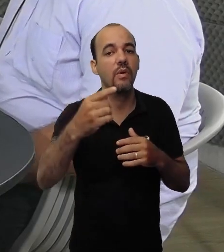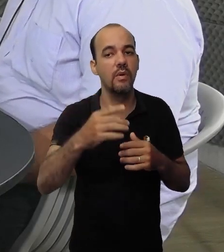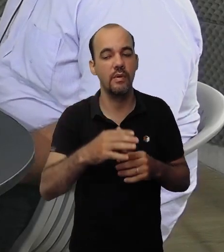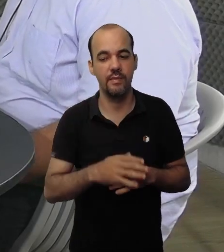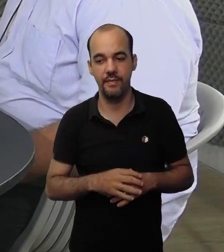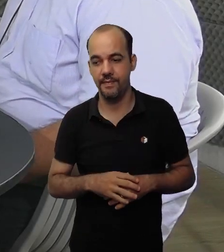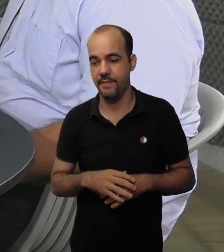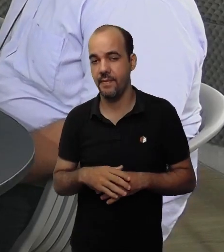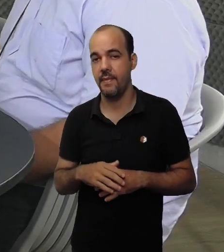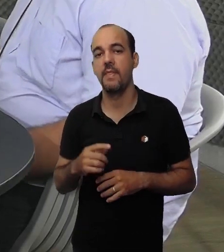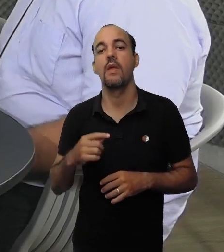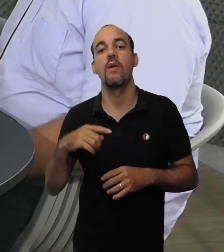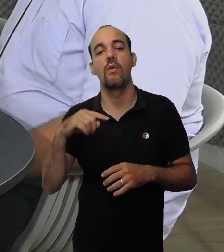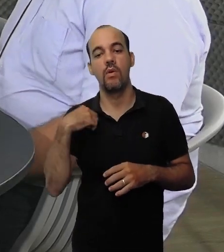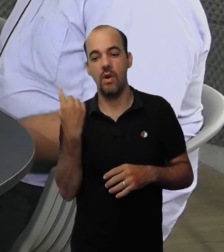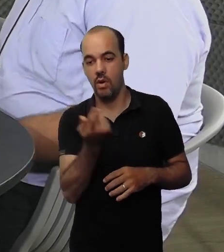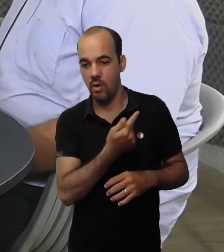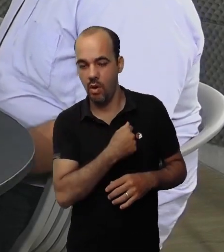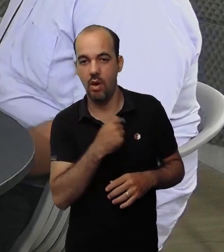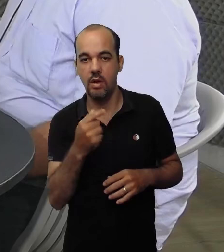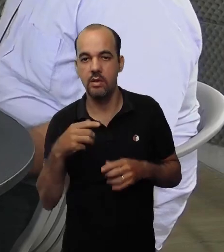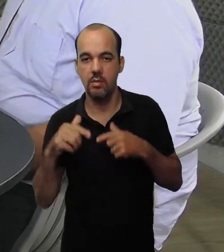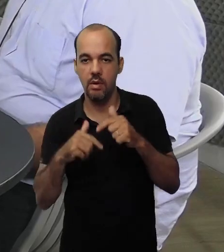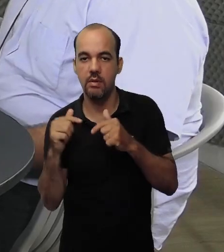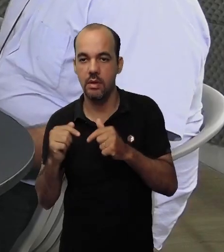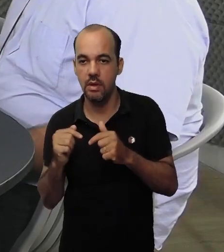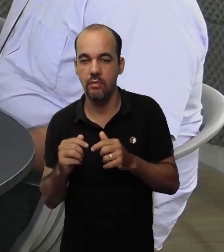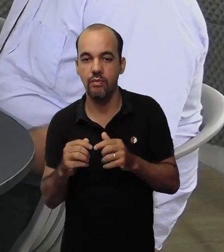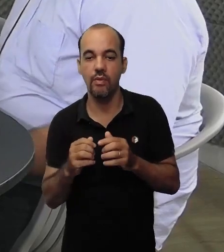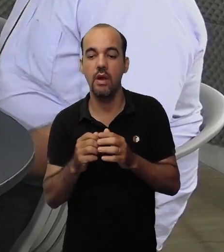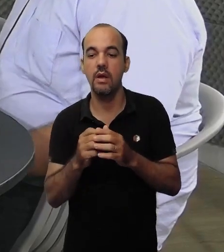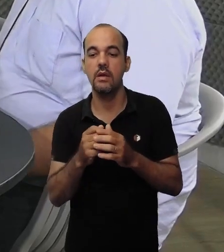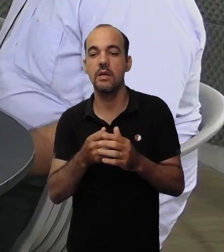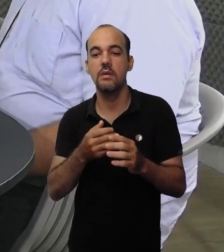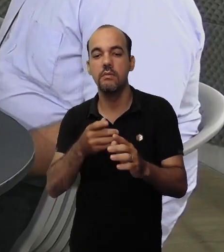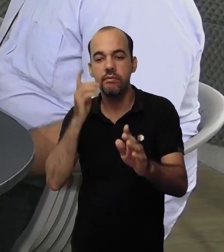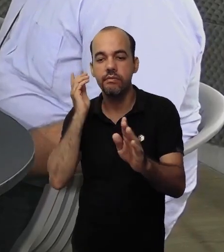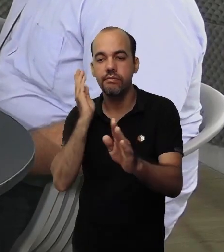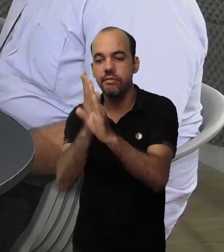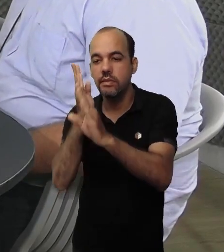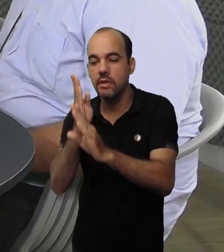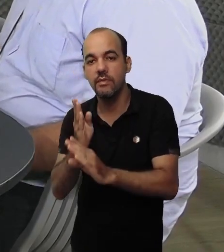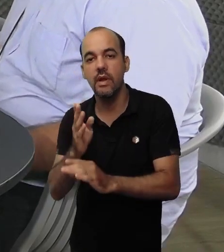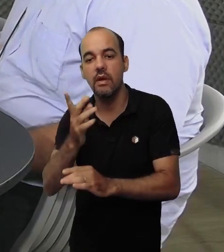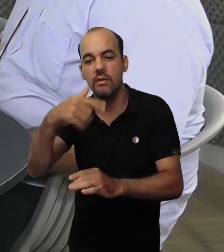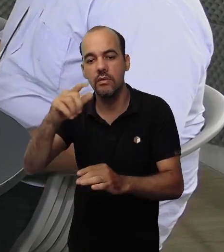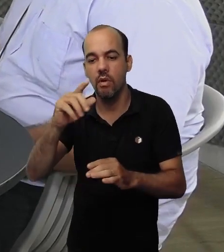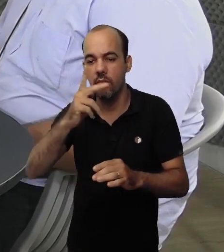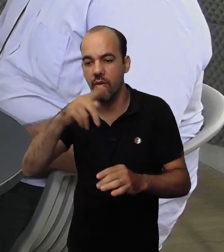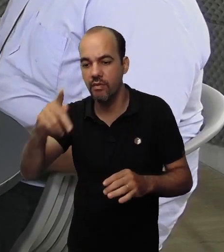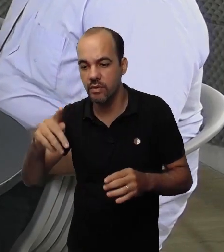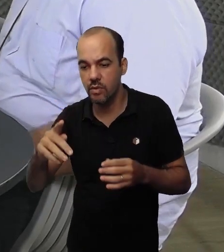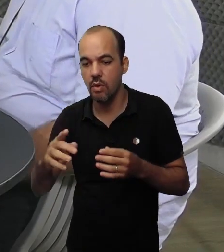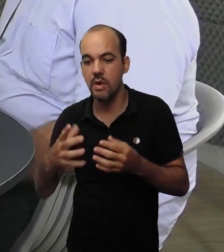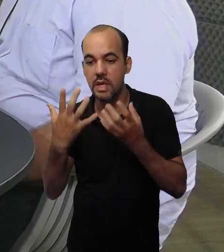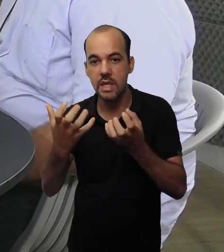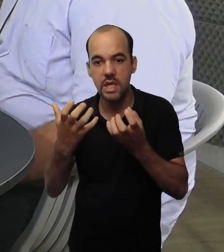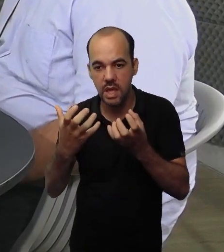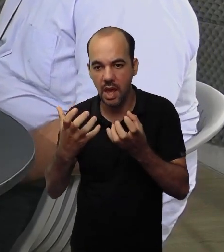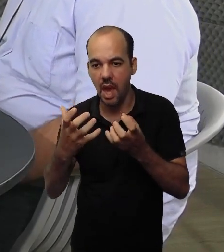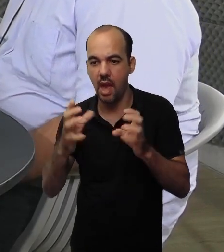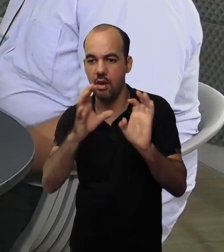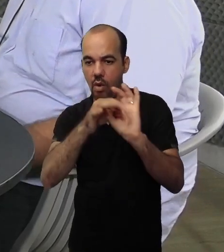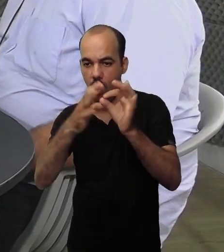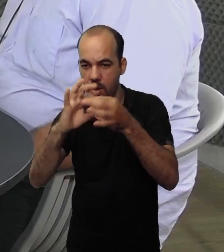né, professores que tinham interesse em levar as Olimpíadas para suas escolas. Então, nós fizemos o levantamento